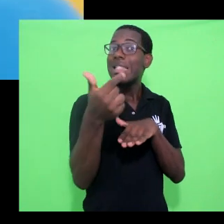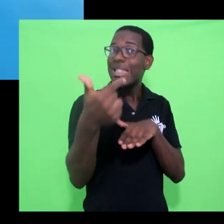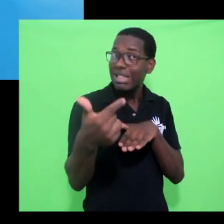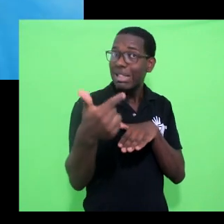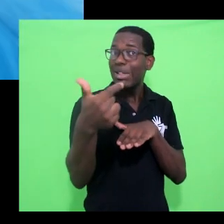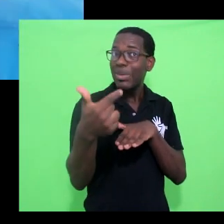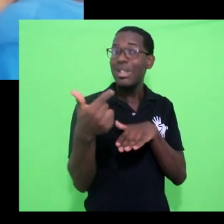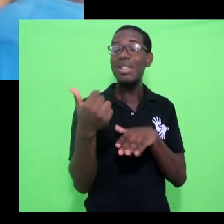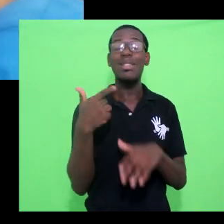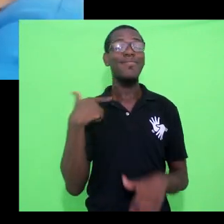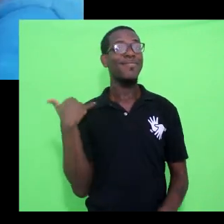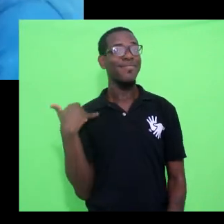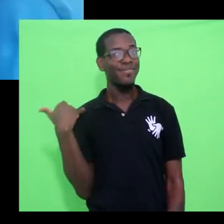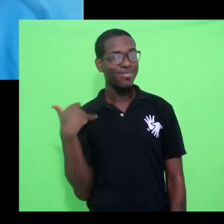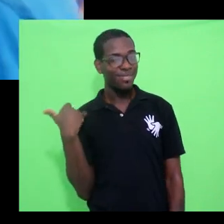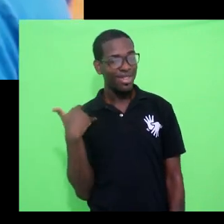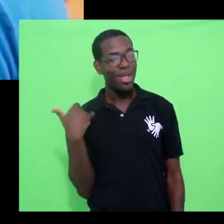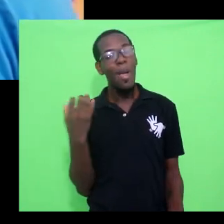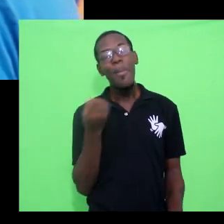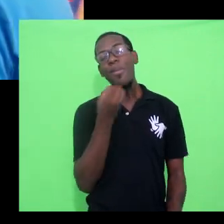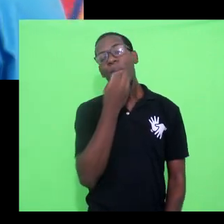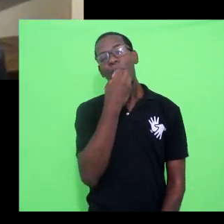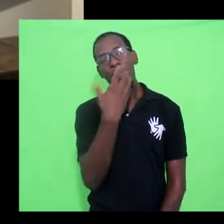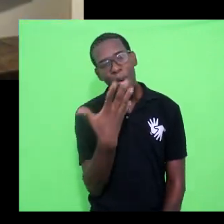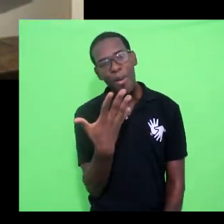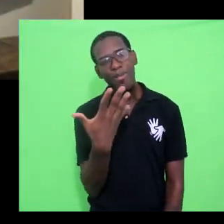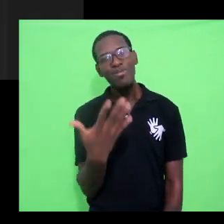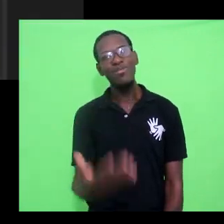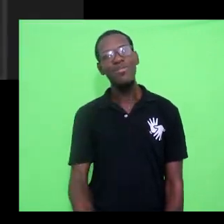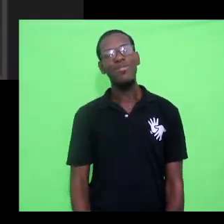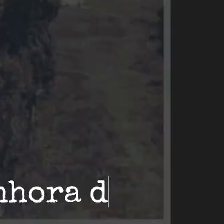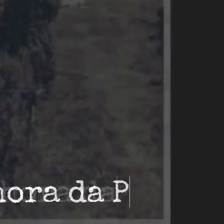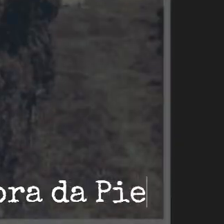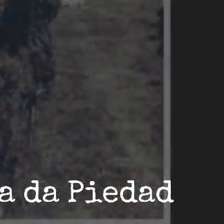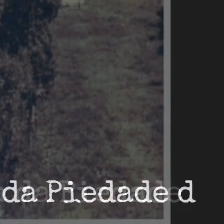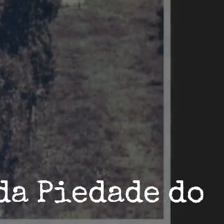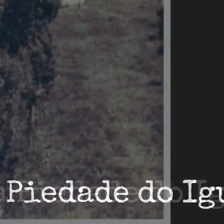62 anos de idade, né? Então é muito bom. Era o que eu tinha a dizer.